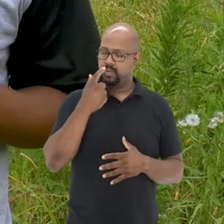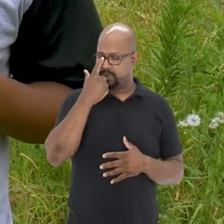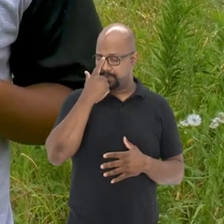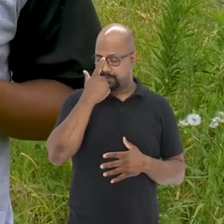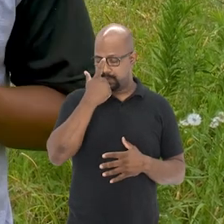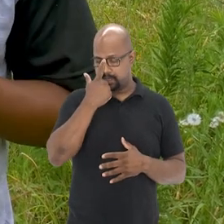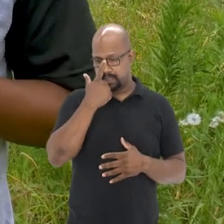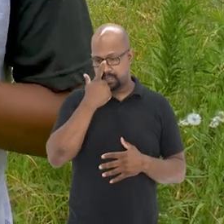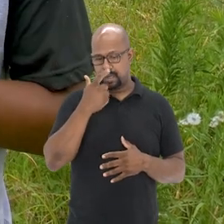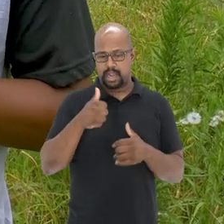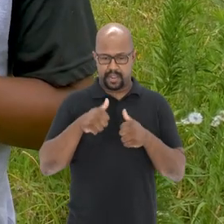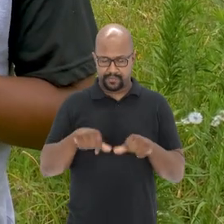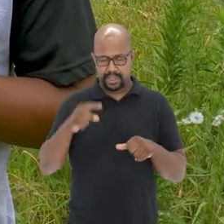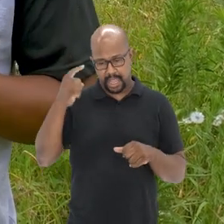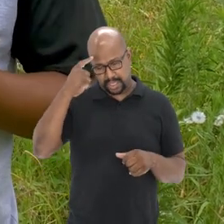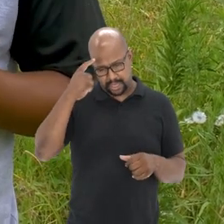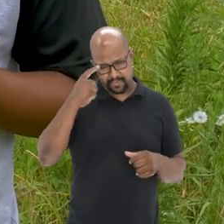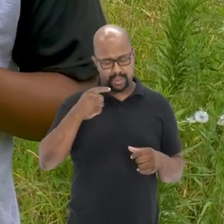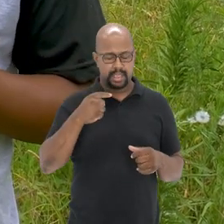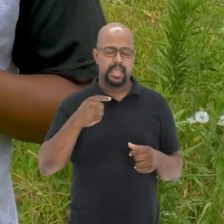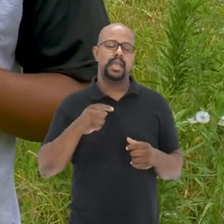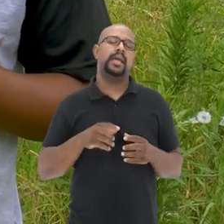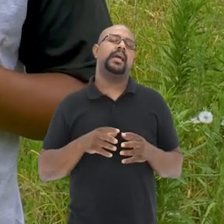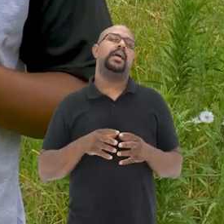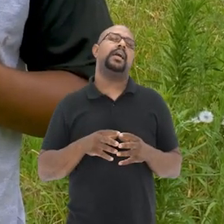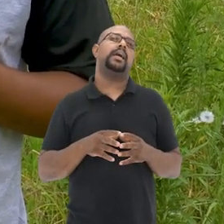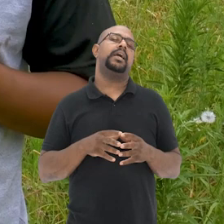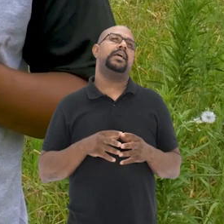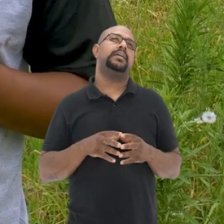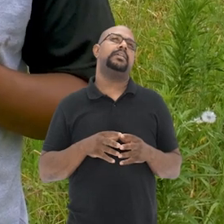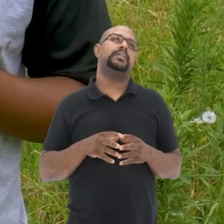eu digo, não, ela fica aqui, ela fica aqui.